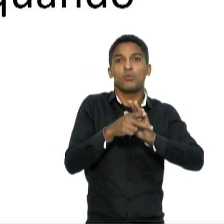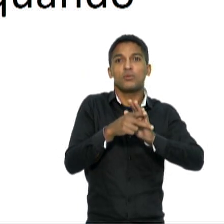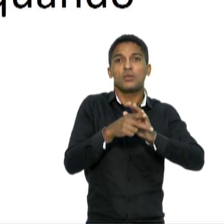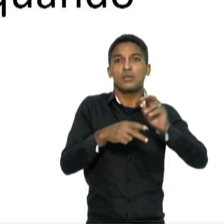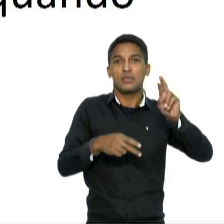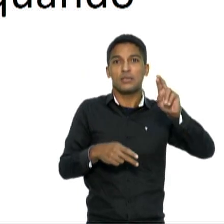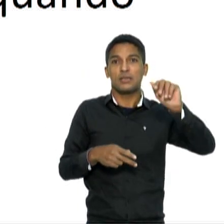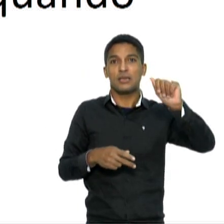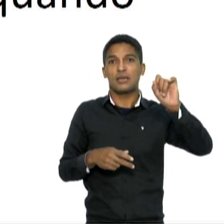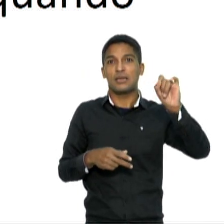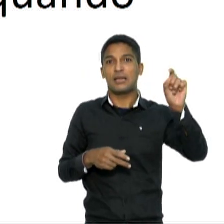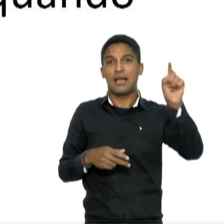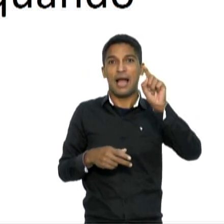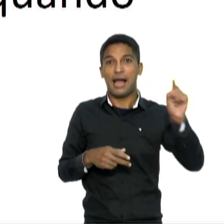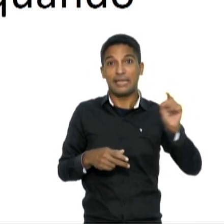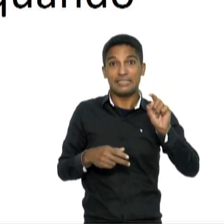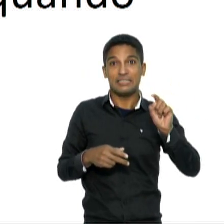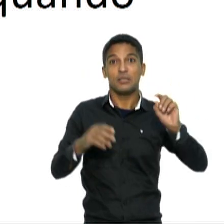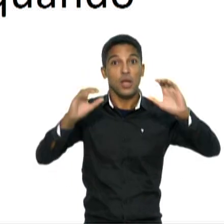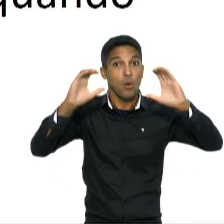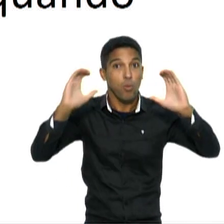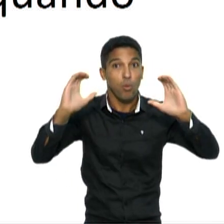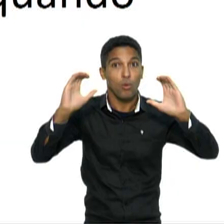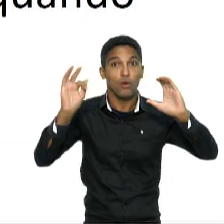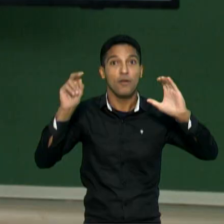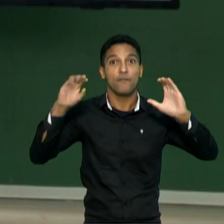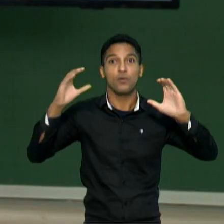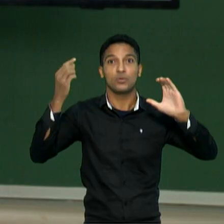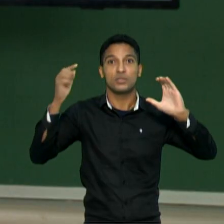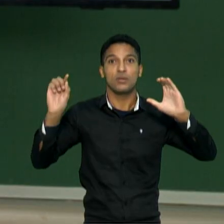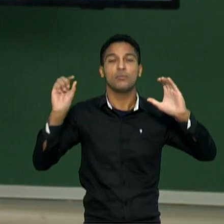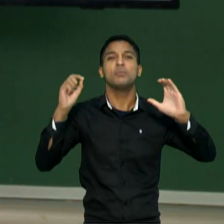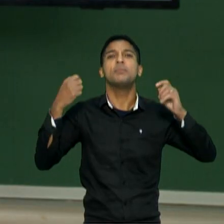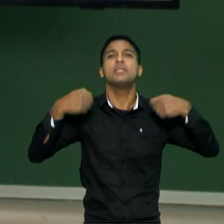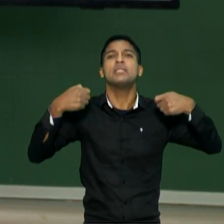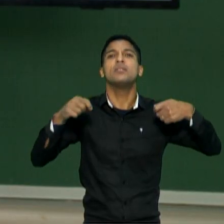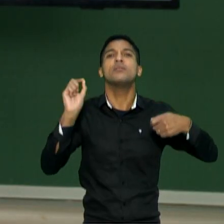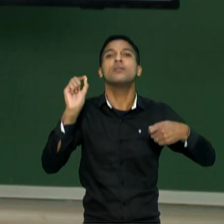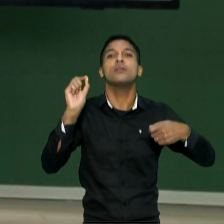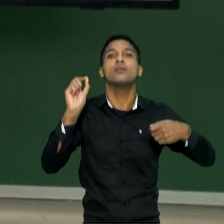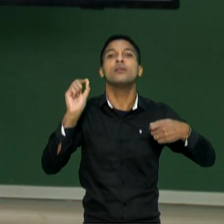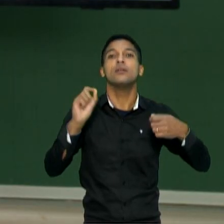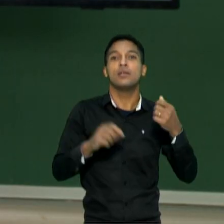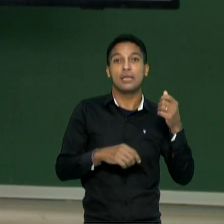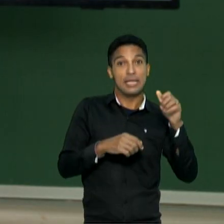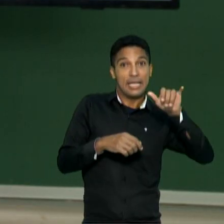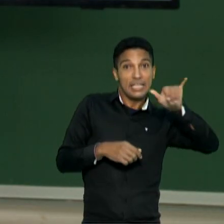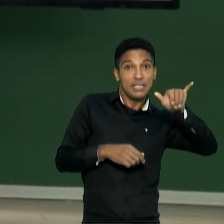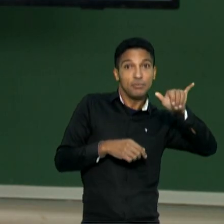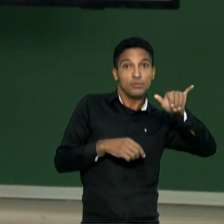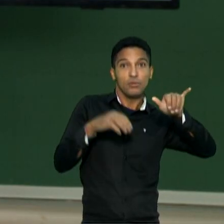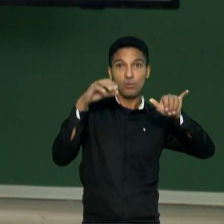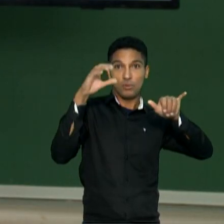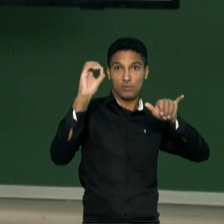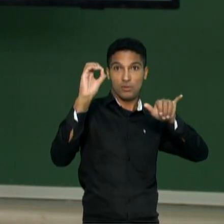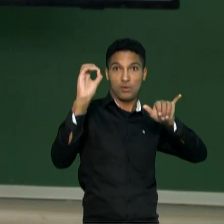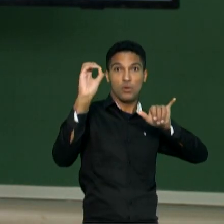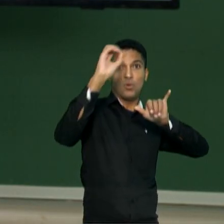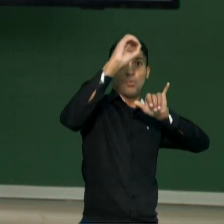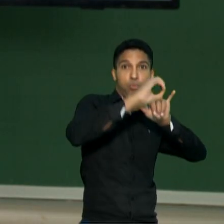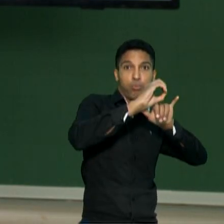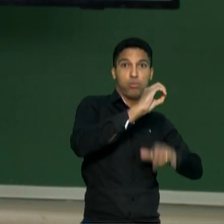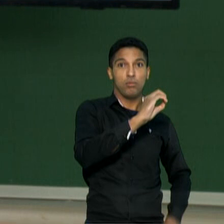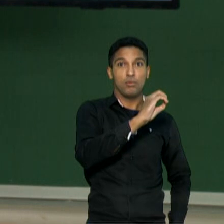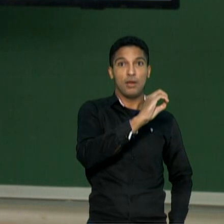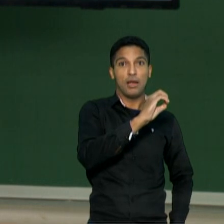algebricamente, a gente tem que então substituir o y por zero. Pega a lei de formação, substitui o y por zero, calcula